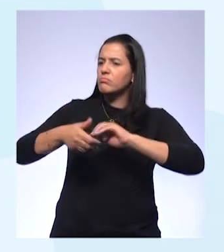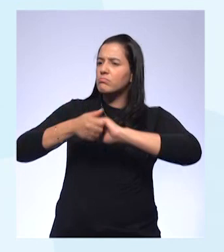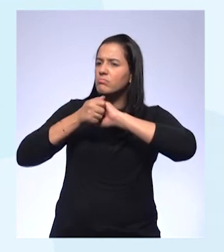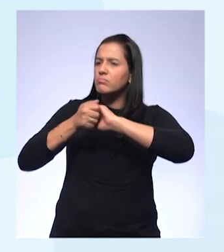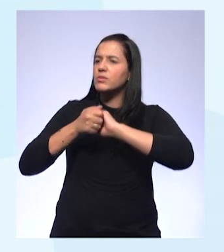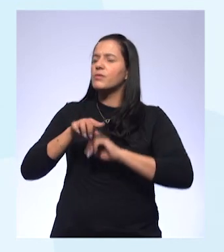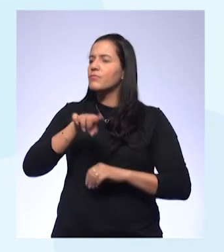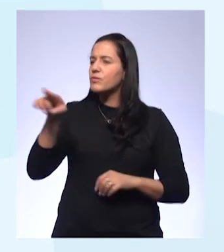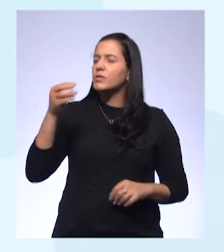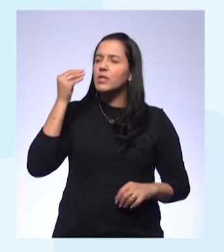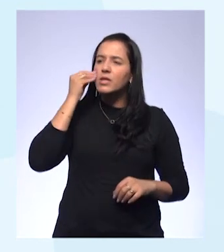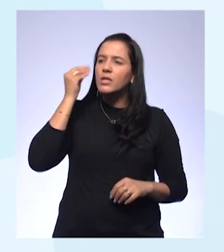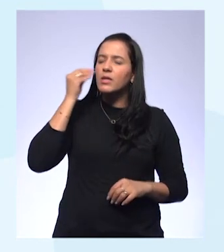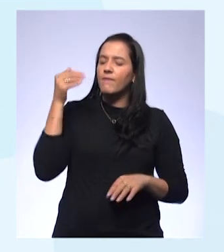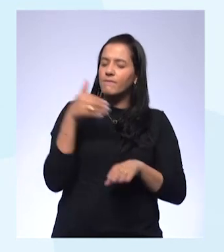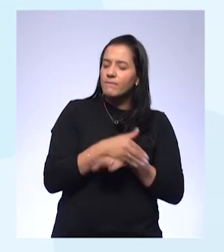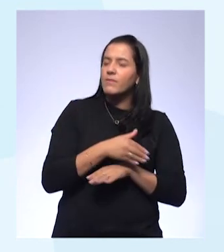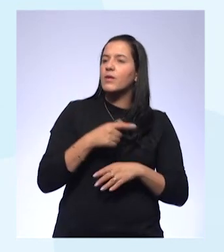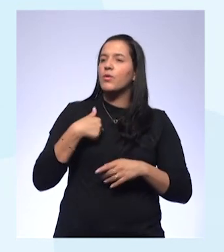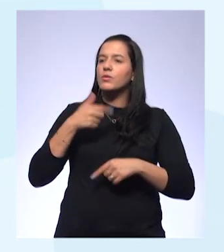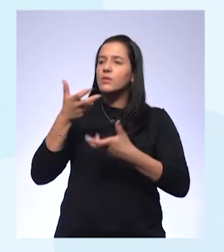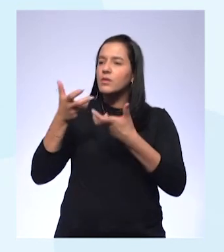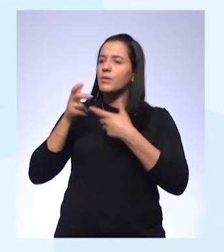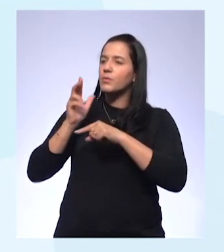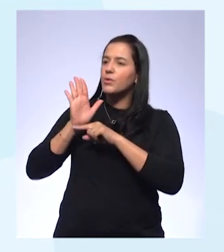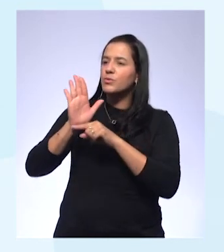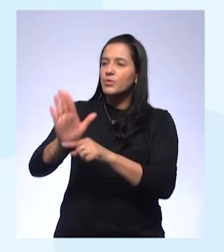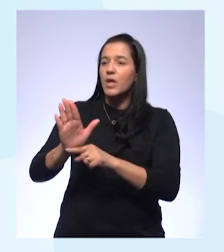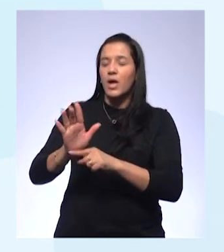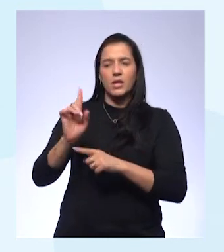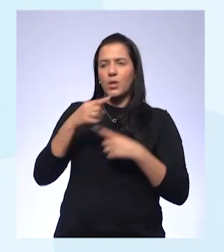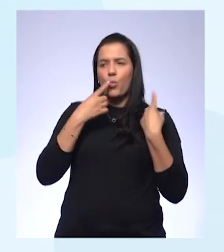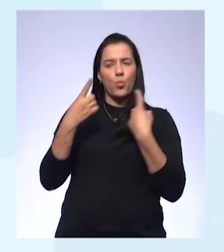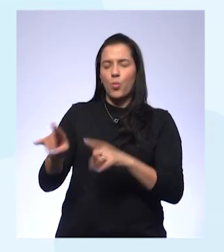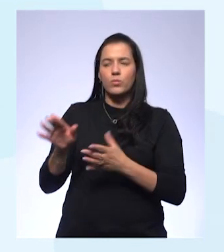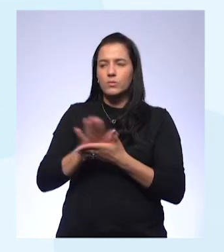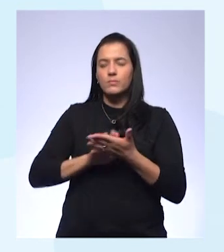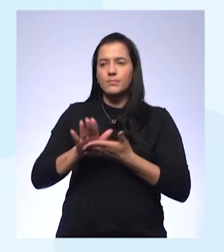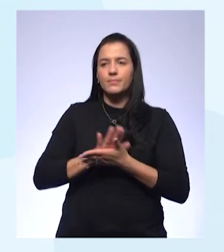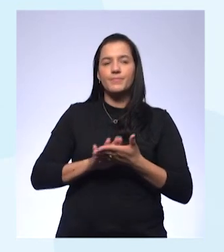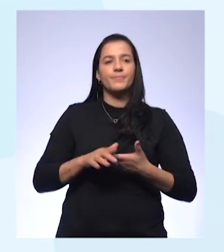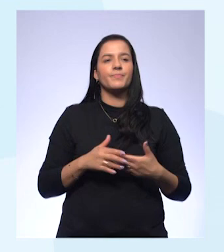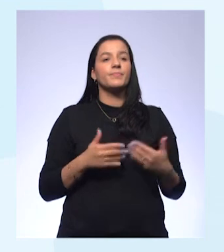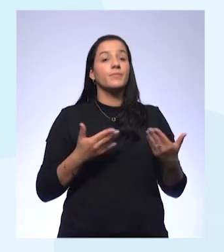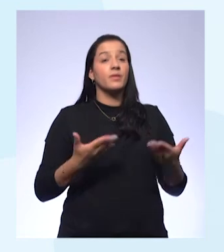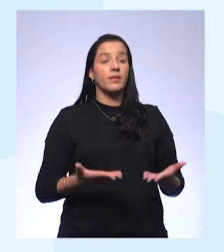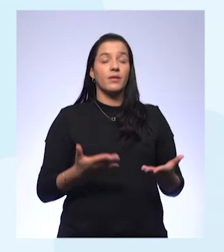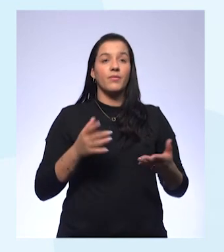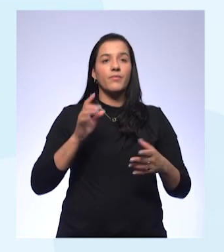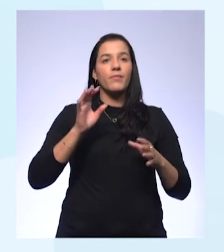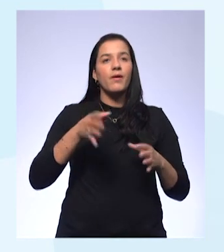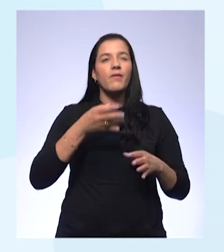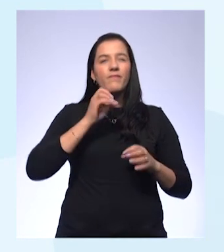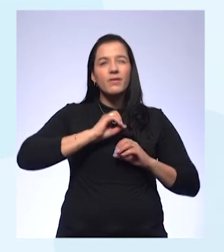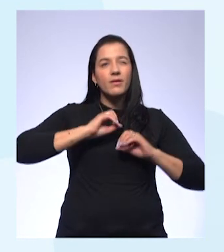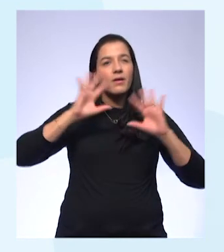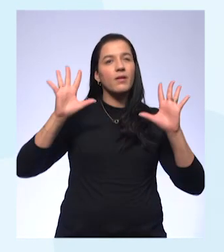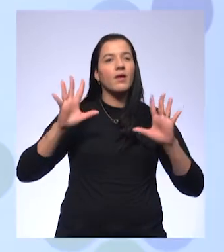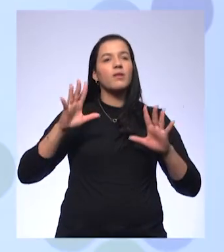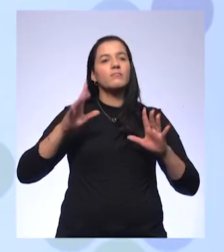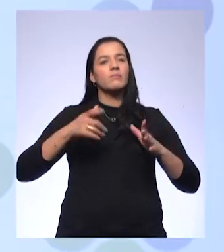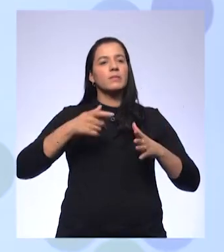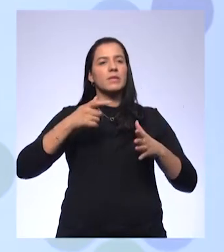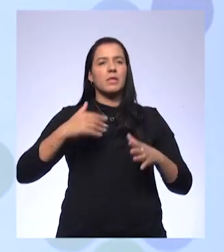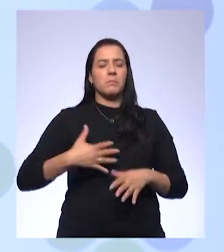tentar fazer aqui. Queremos ajudar e não prejudicar. Então, fica muito claro que as ditaduras, com